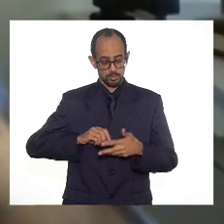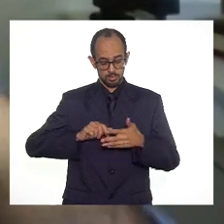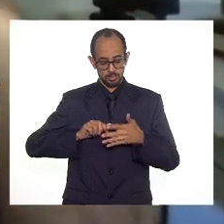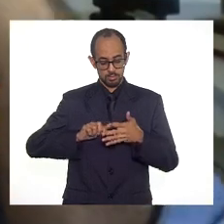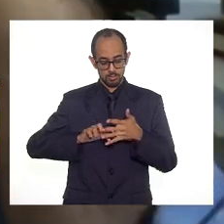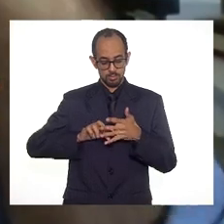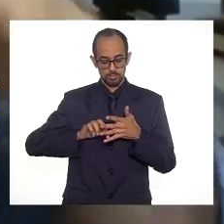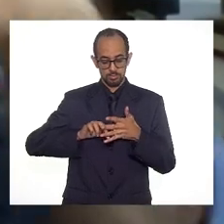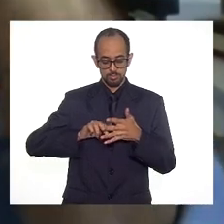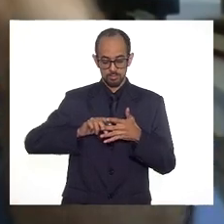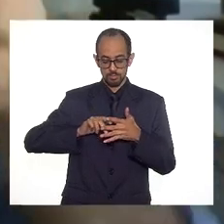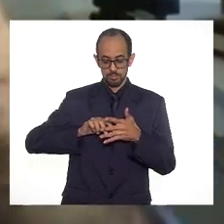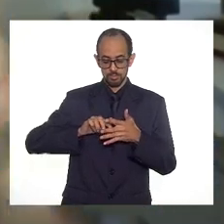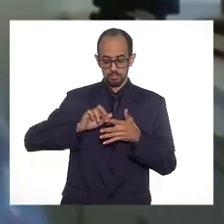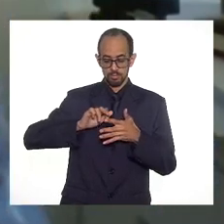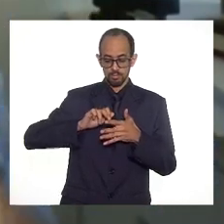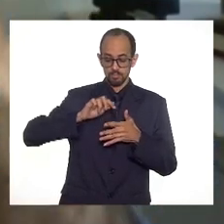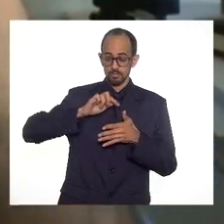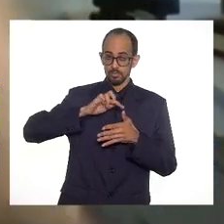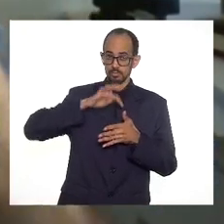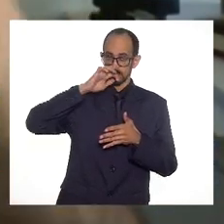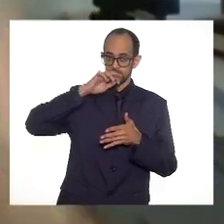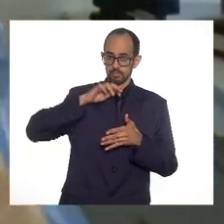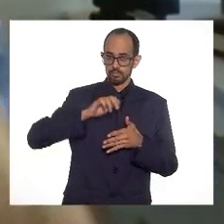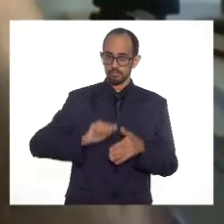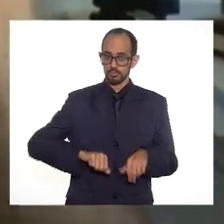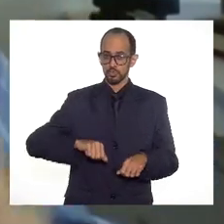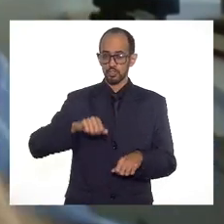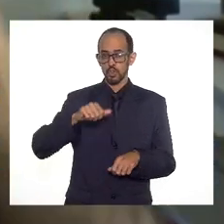vai subindo um degrau de